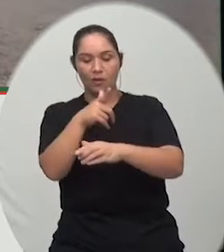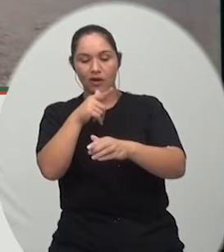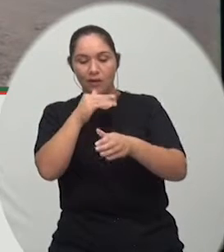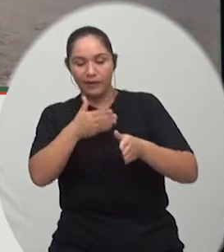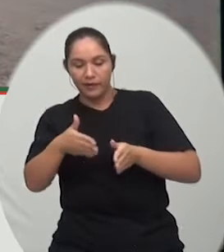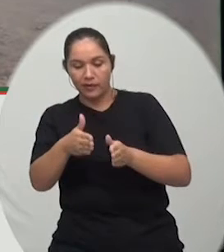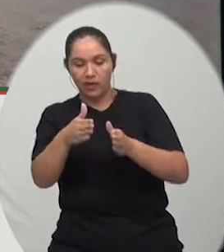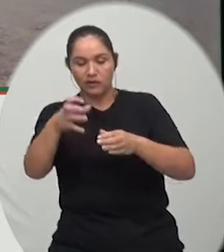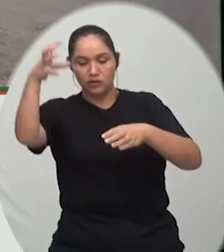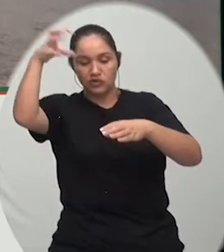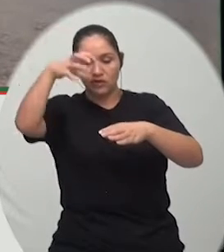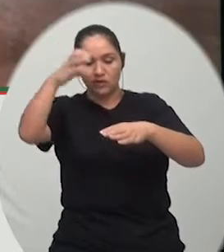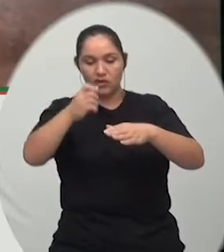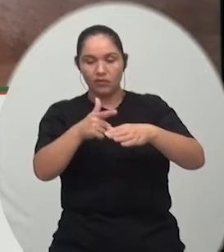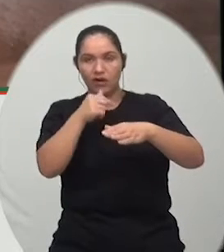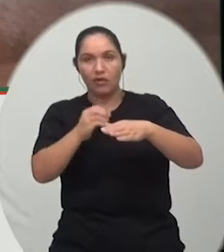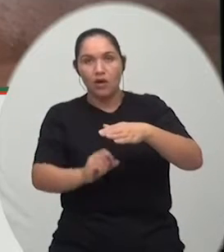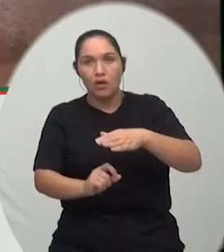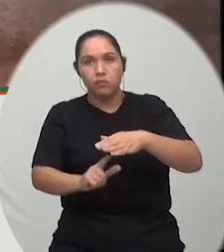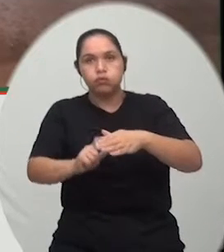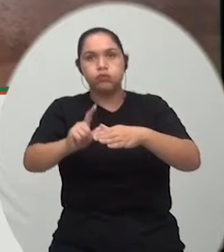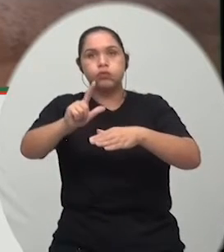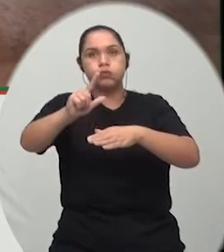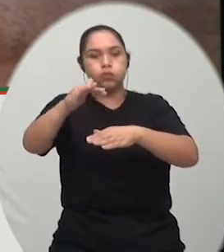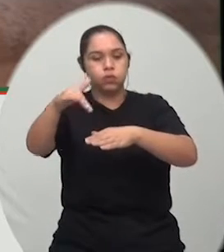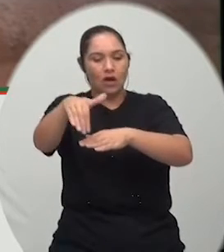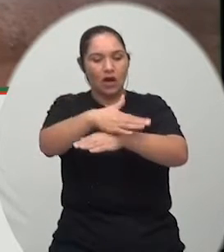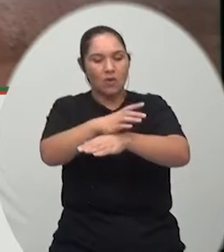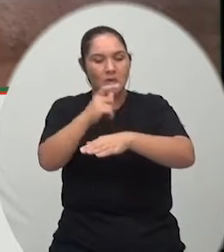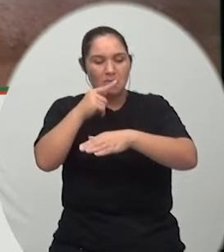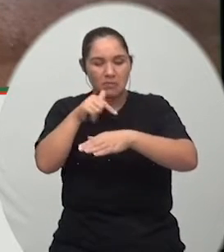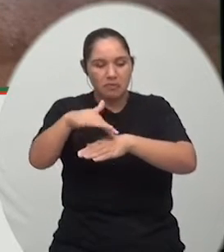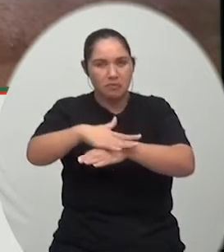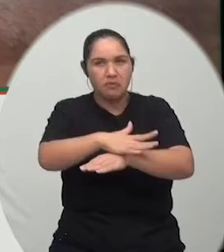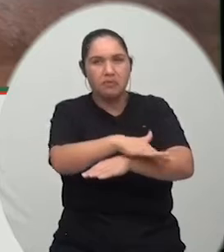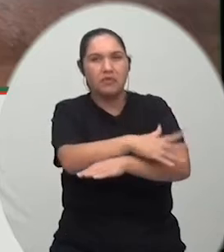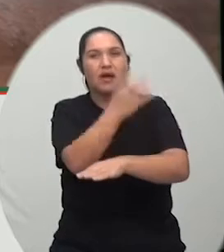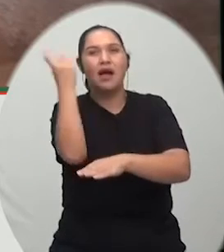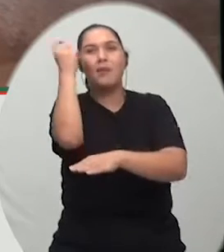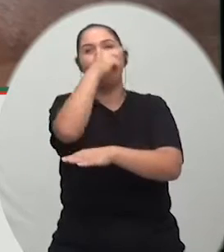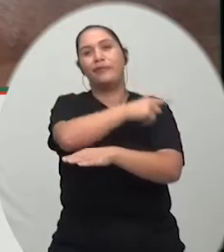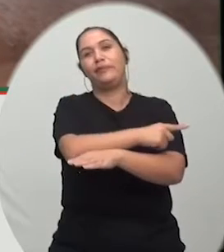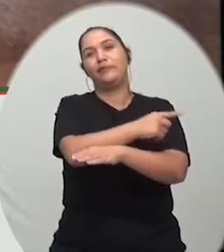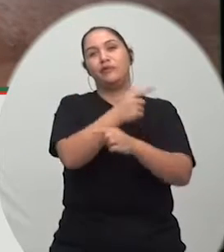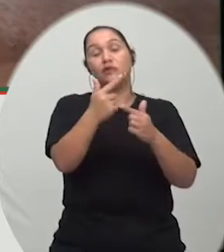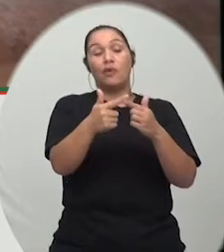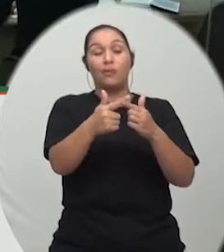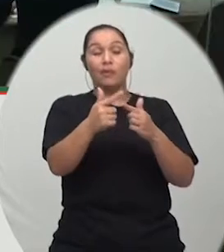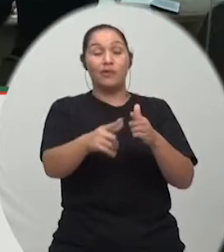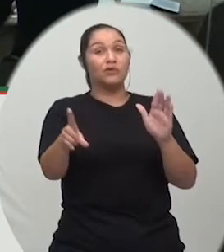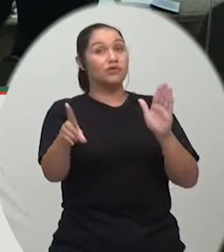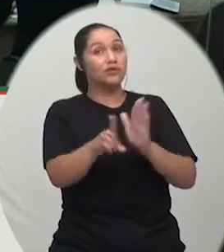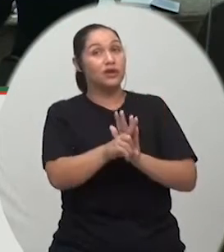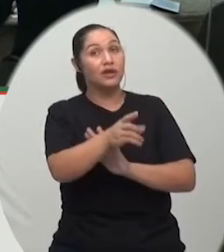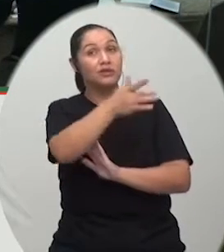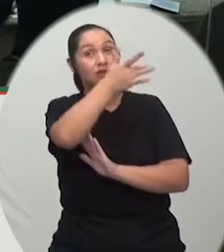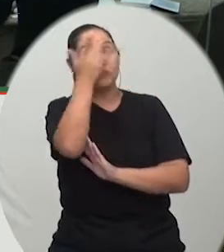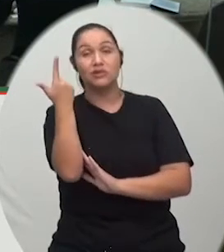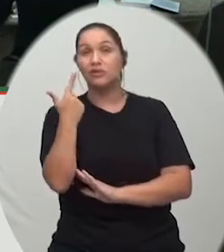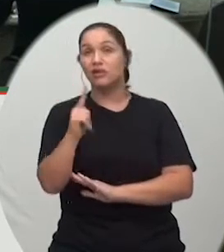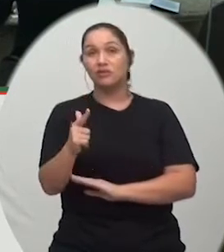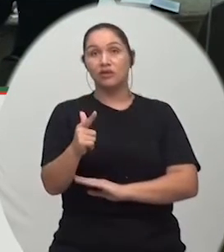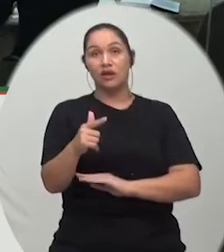direito elementar, básico, direito de entrar no seu bairro, direito de entrar na sua residência, que naquele bairro parece